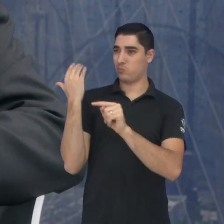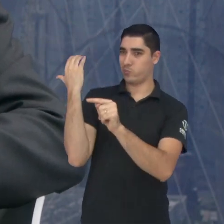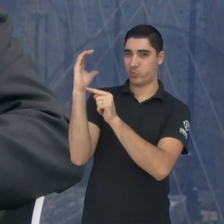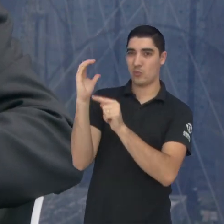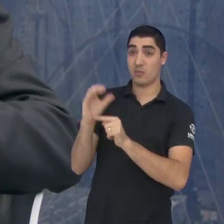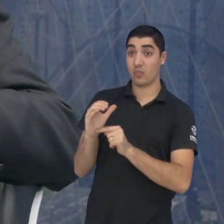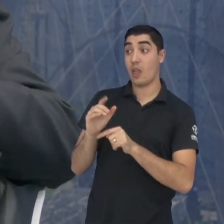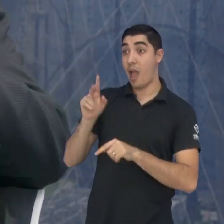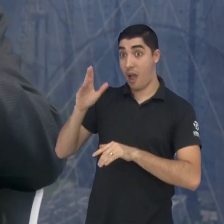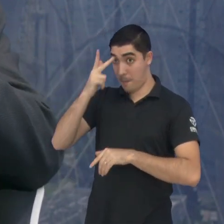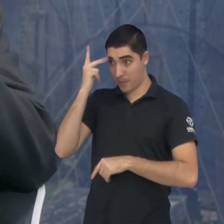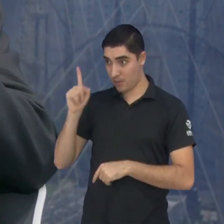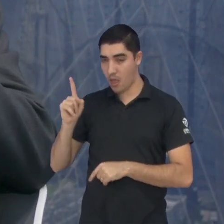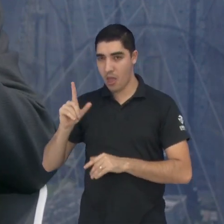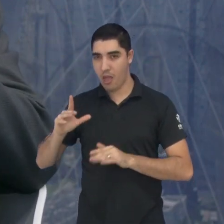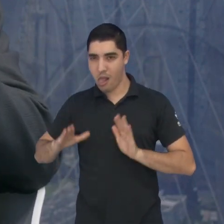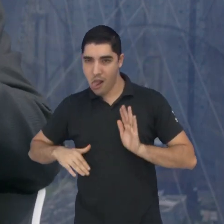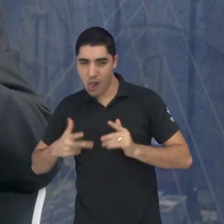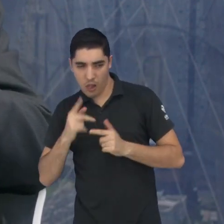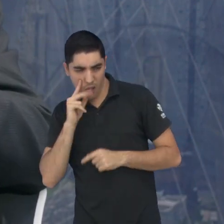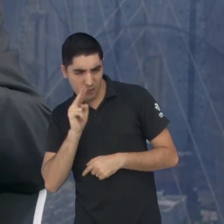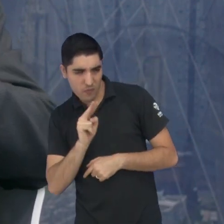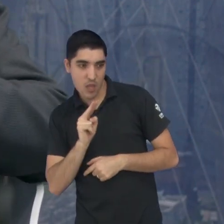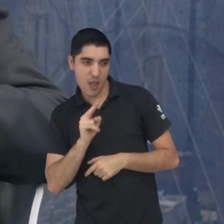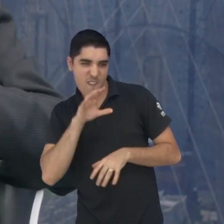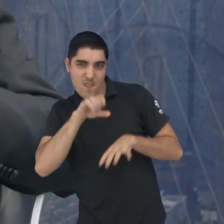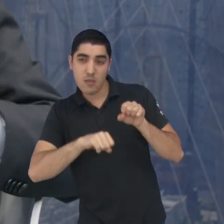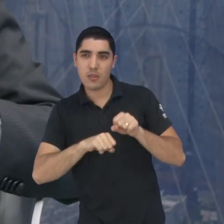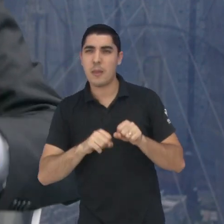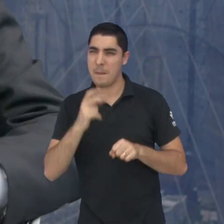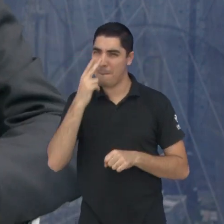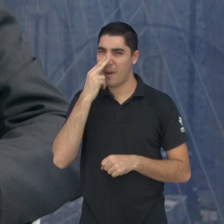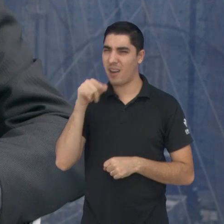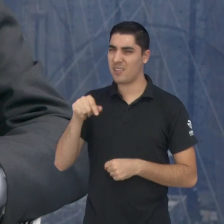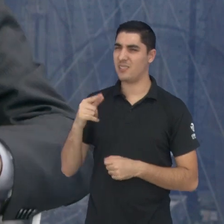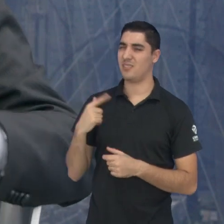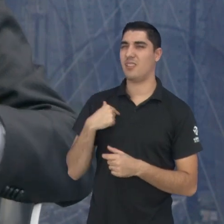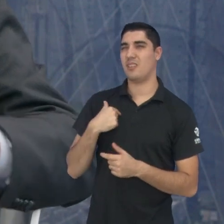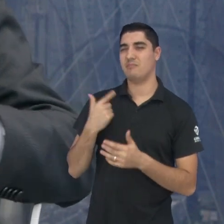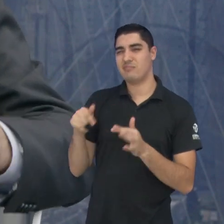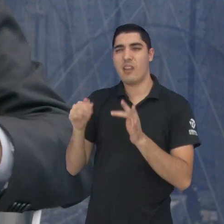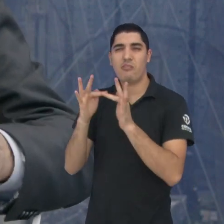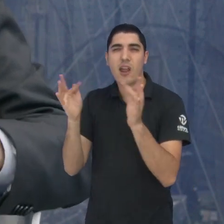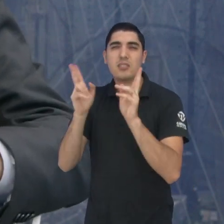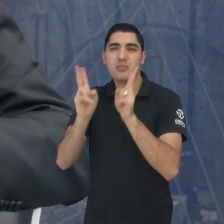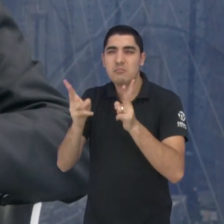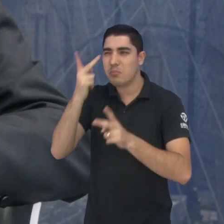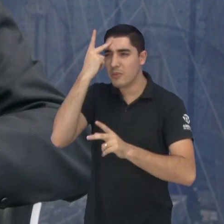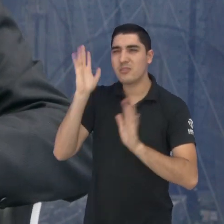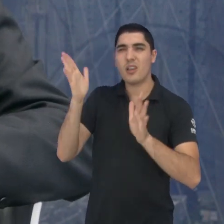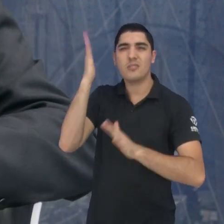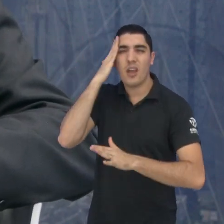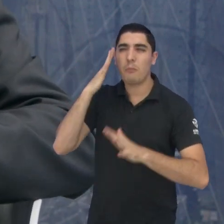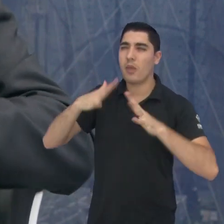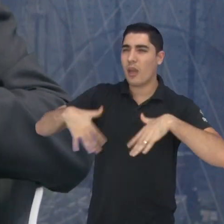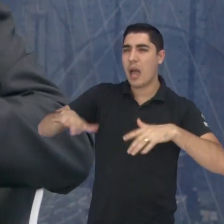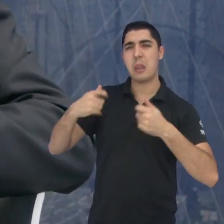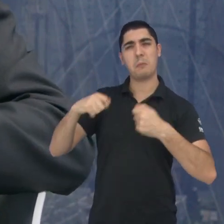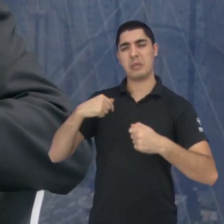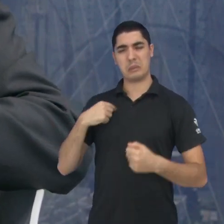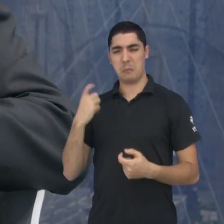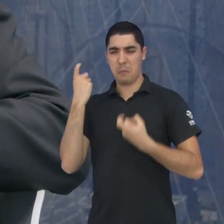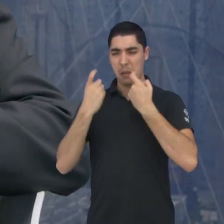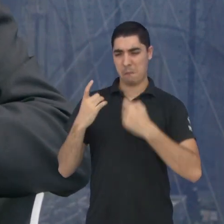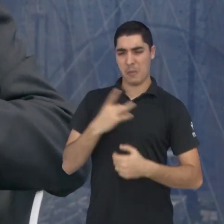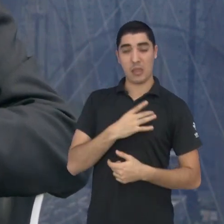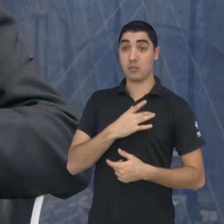quando fazem isso. Eu sei que parece uma fala meio neurótica, né? As pessoas não precisam viver assustadas o tempo todo, mas nesse